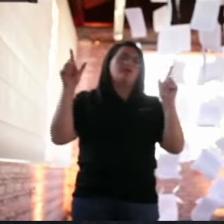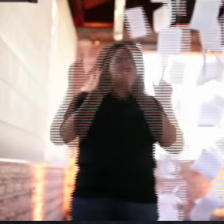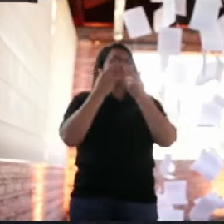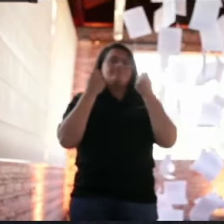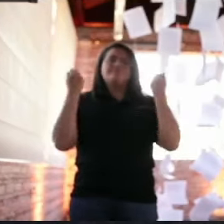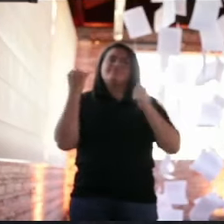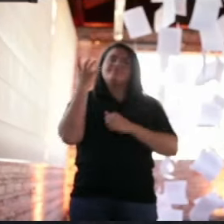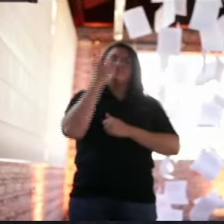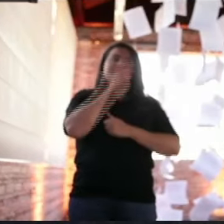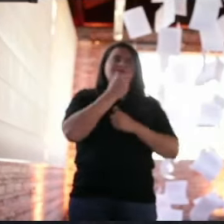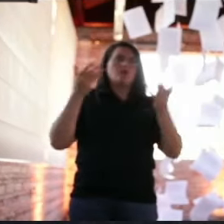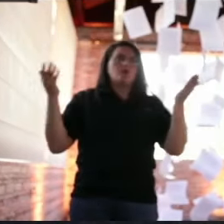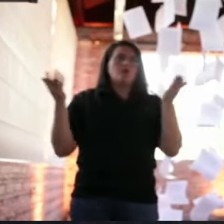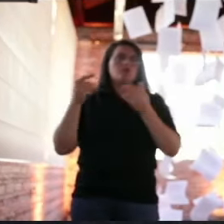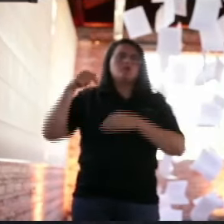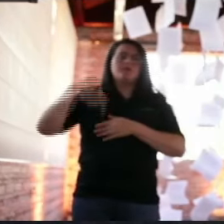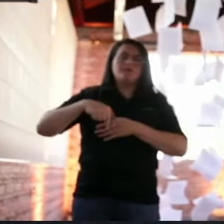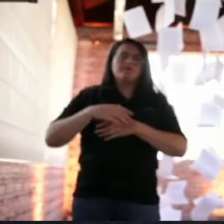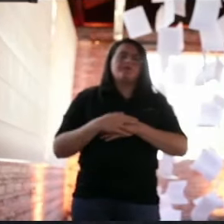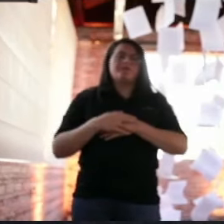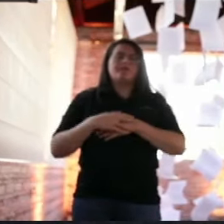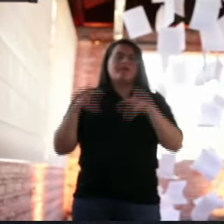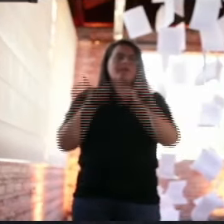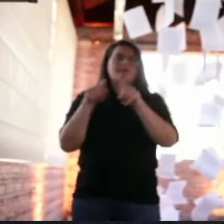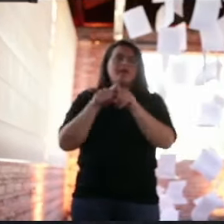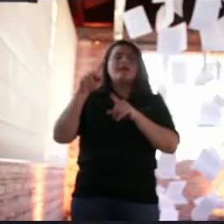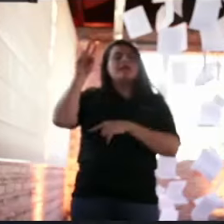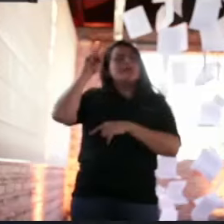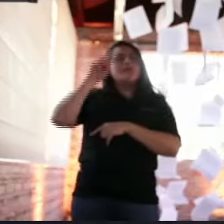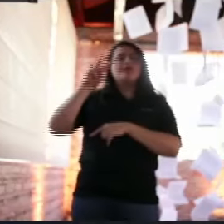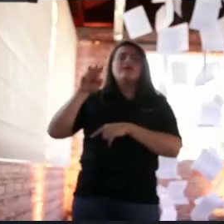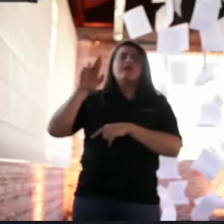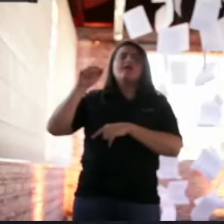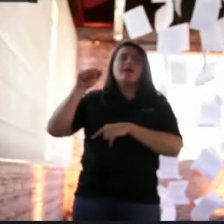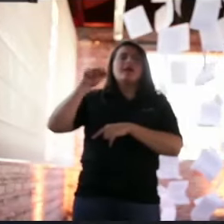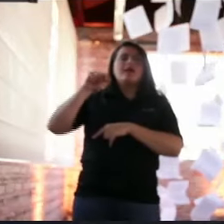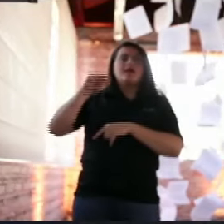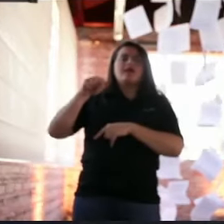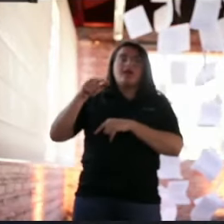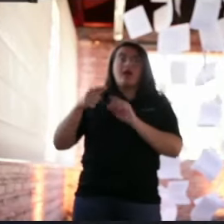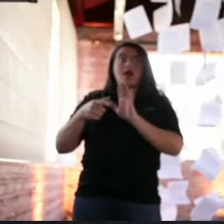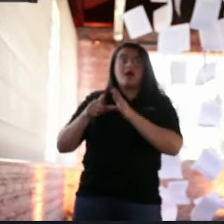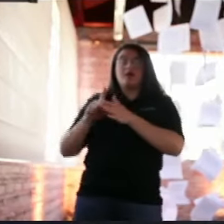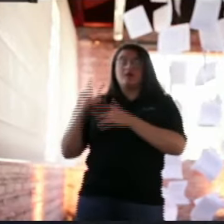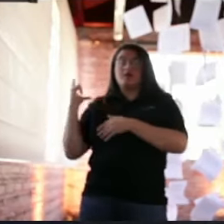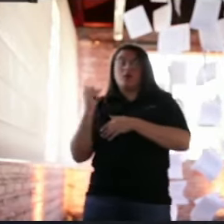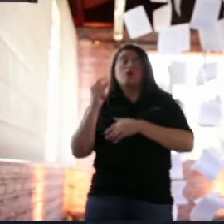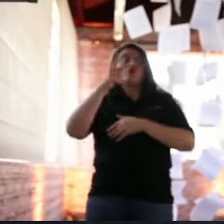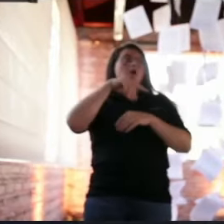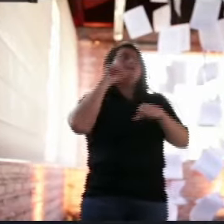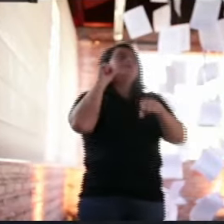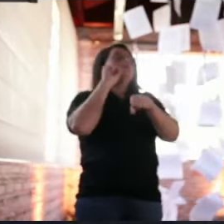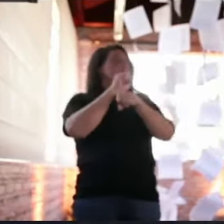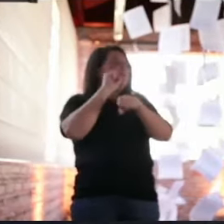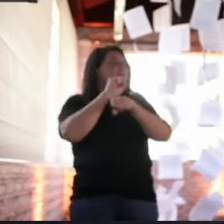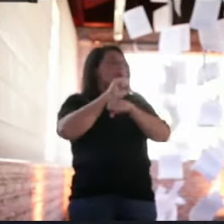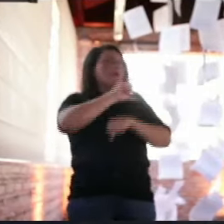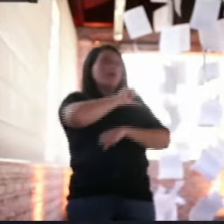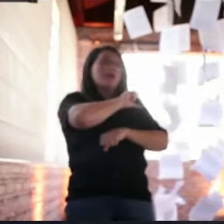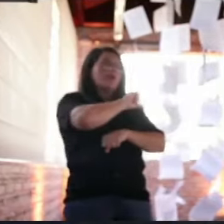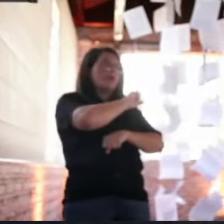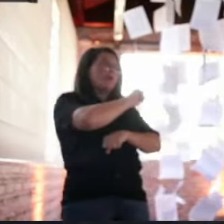uma Lembrando que a Vera desce antes e a gente vai aguardar a saída da velha tá por favor